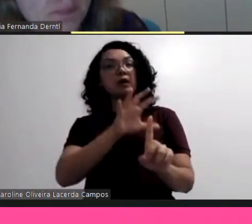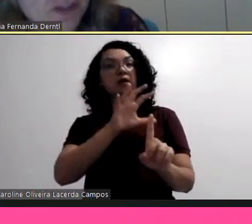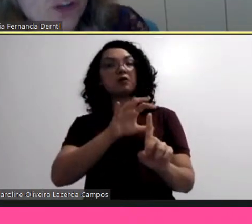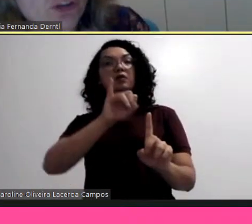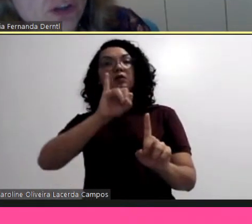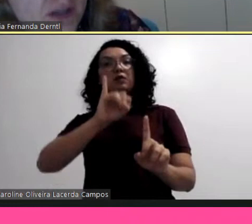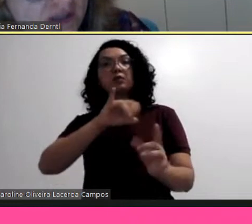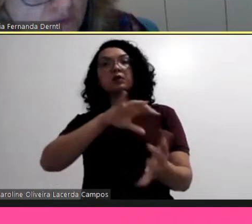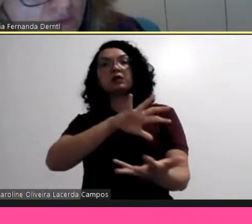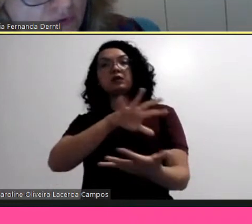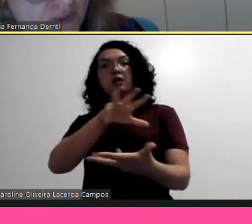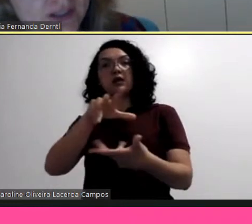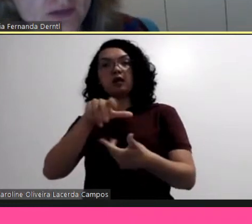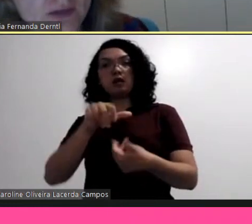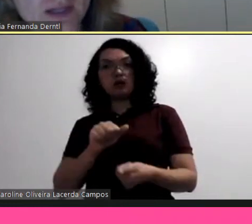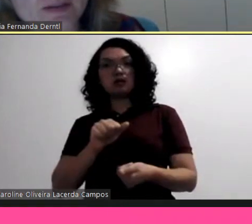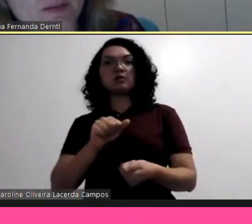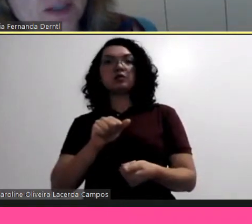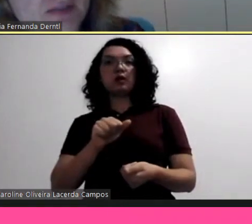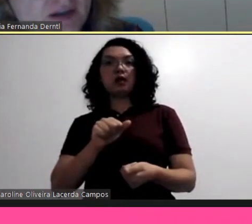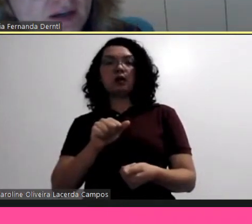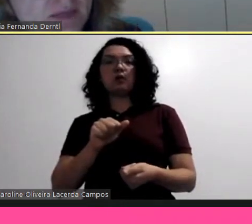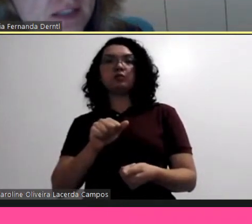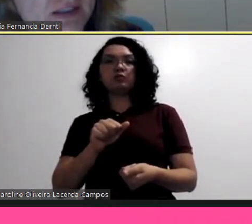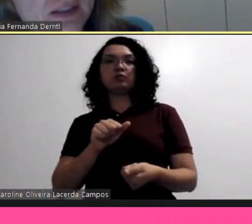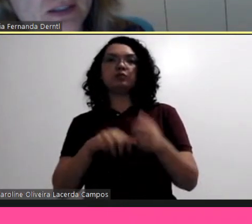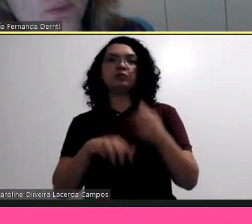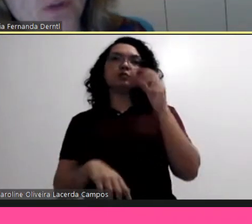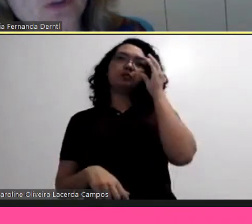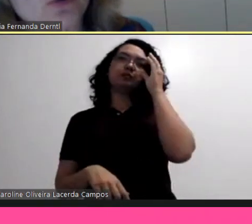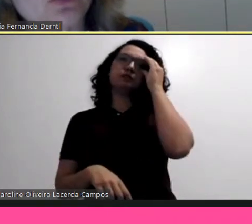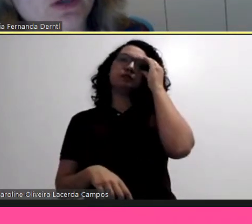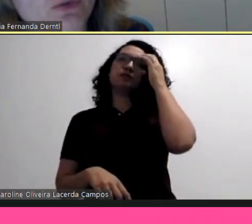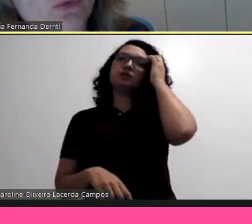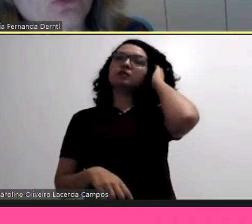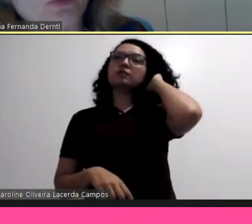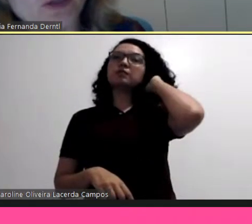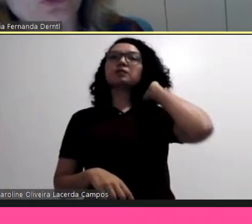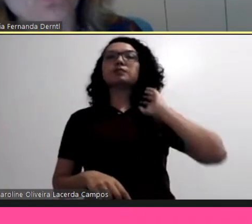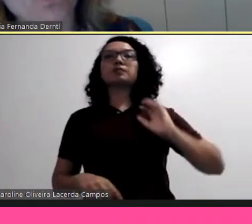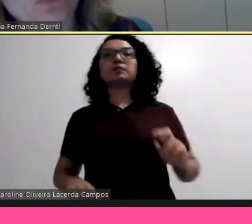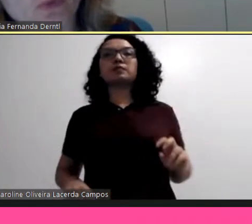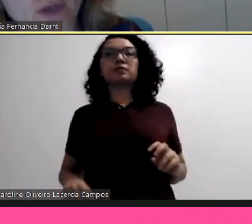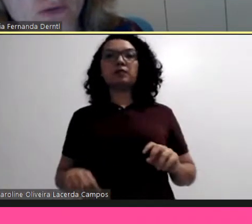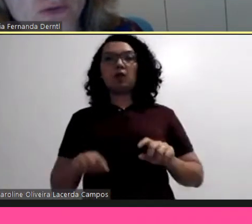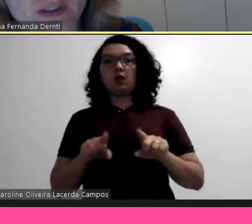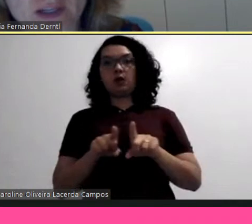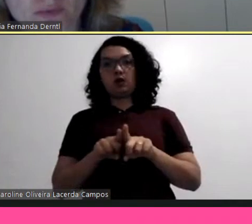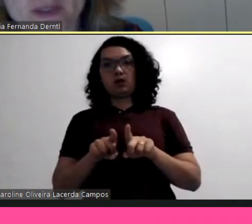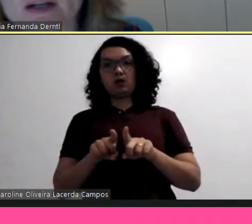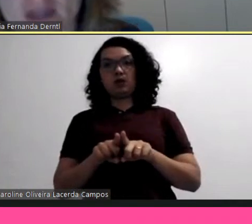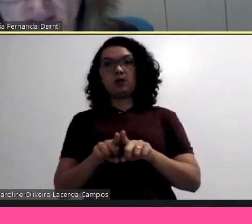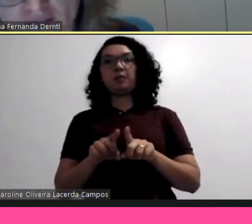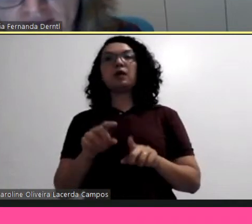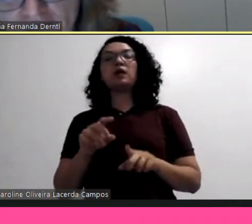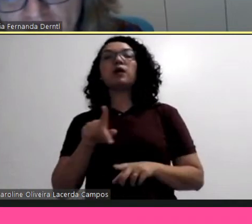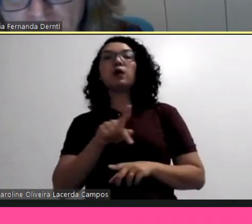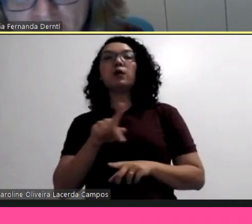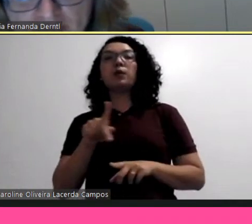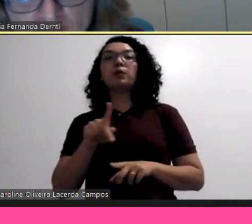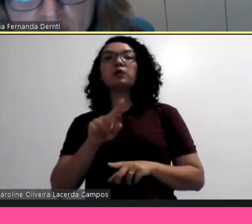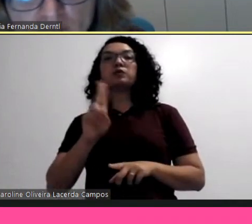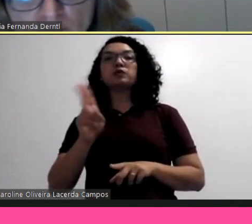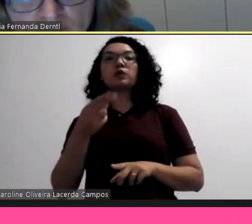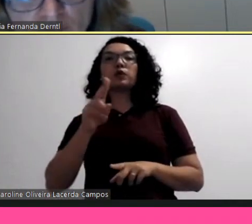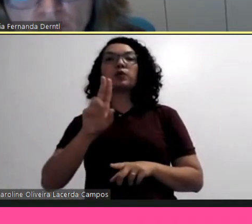Obrigada. Para a gente concluir, eu queria saber se a Marianne, o professor Hugo comentou um pouco, suscitado